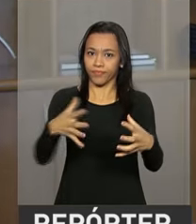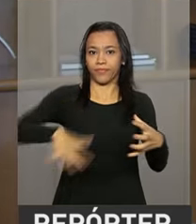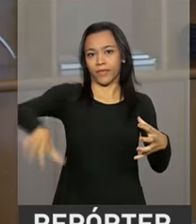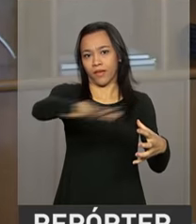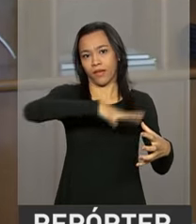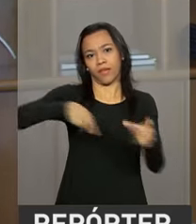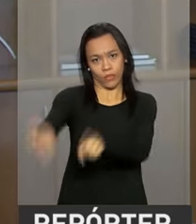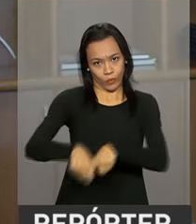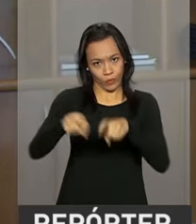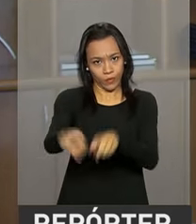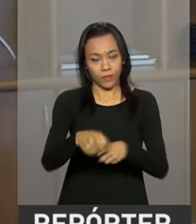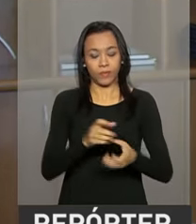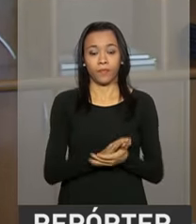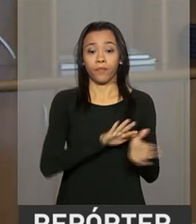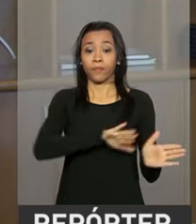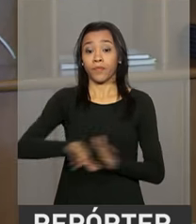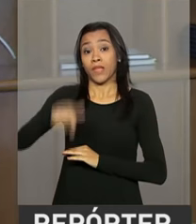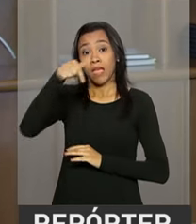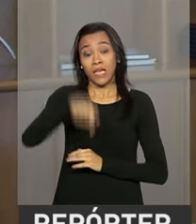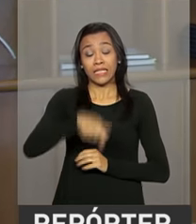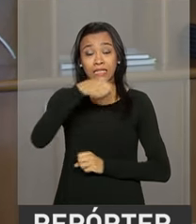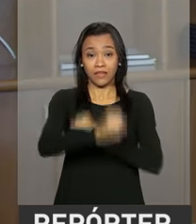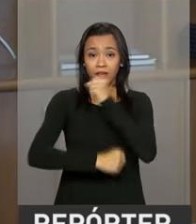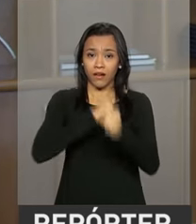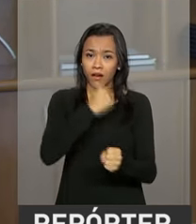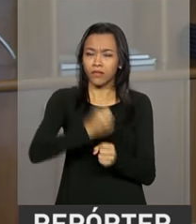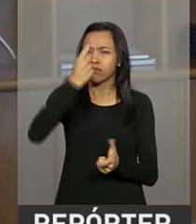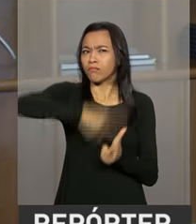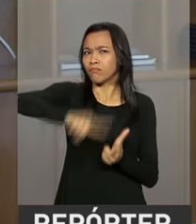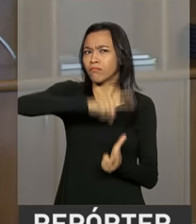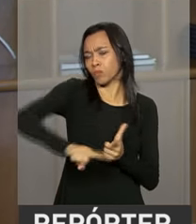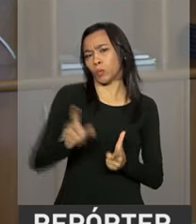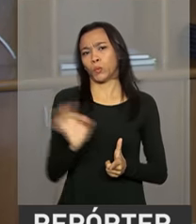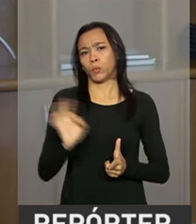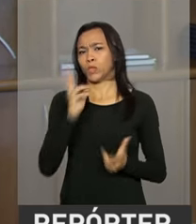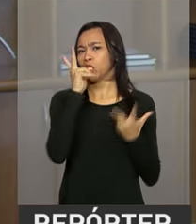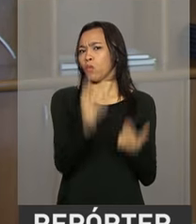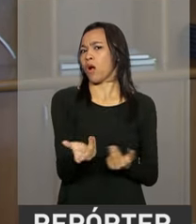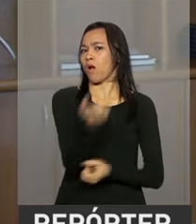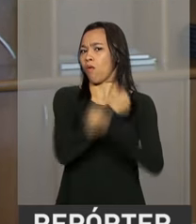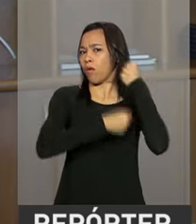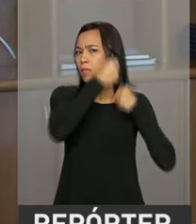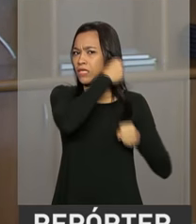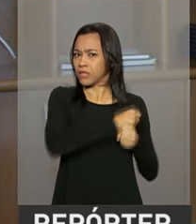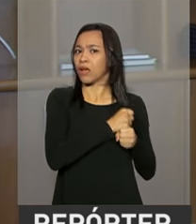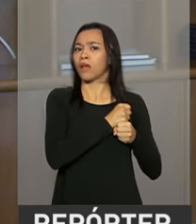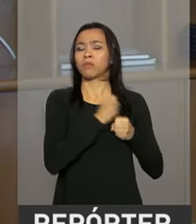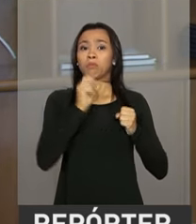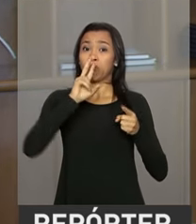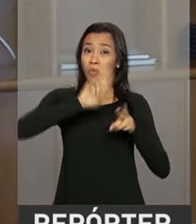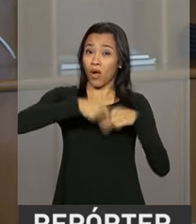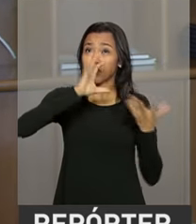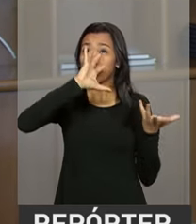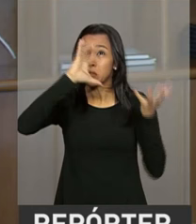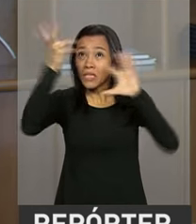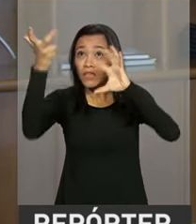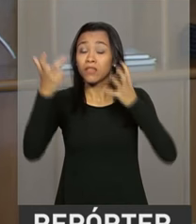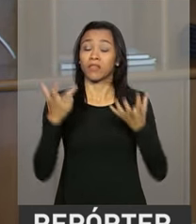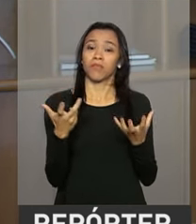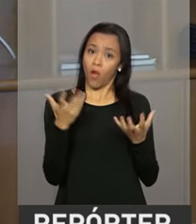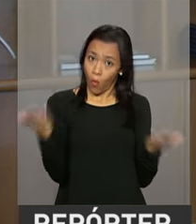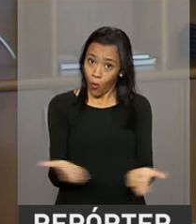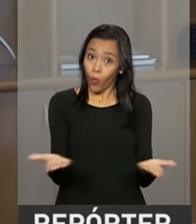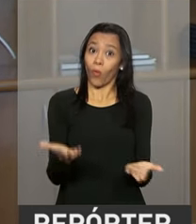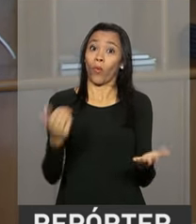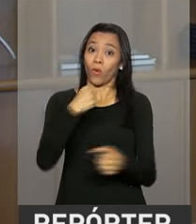uma expectativa desse ano não ter problemas o que ocorreu no ano passado com relação ao clima, né? Tem um clima muito